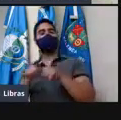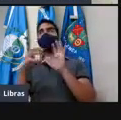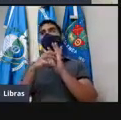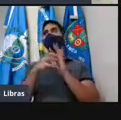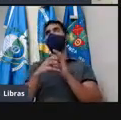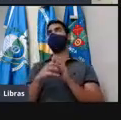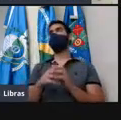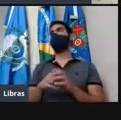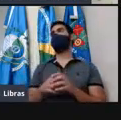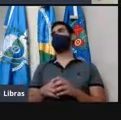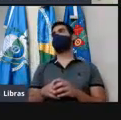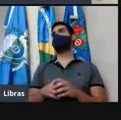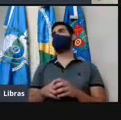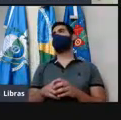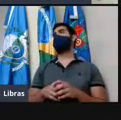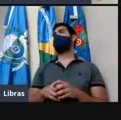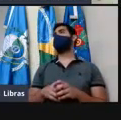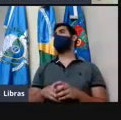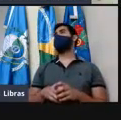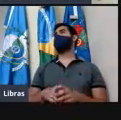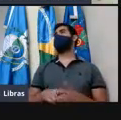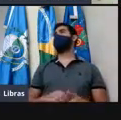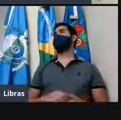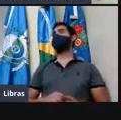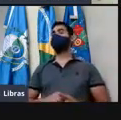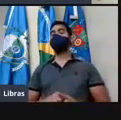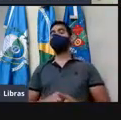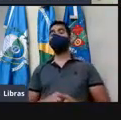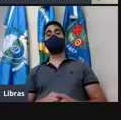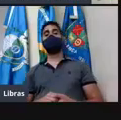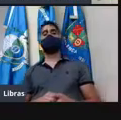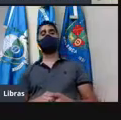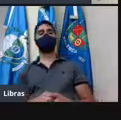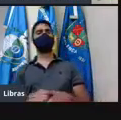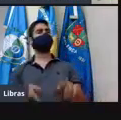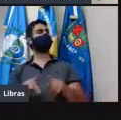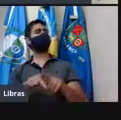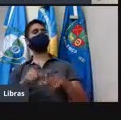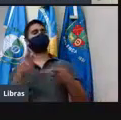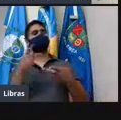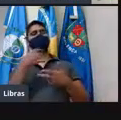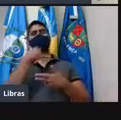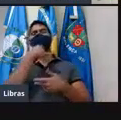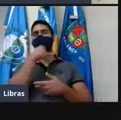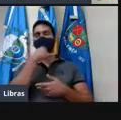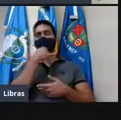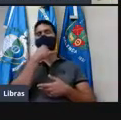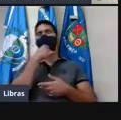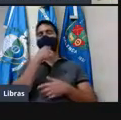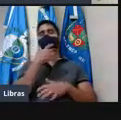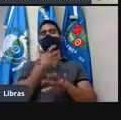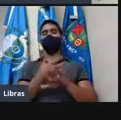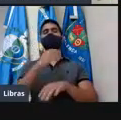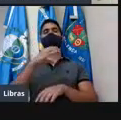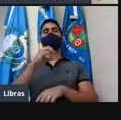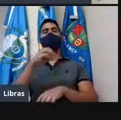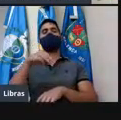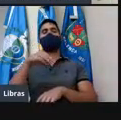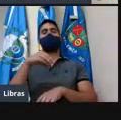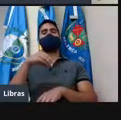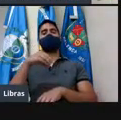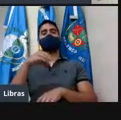Ambiente. Então, queria também aqui dizer da nossa tristeza do Parque Estadual da Concórdia,